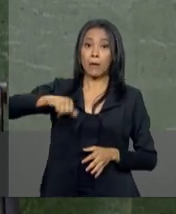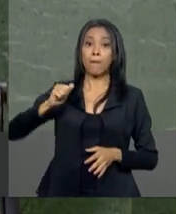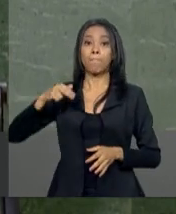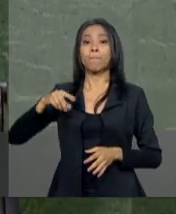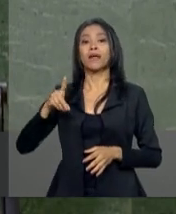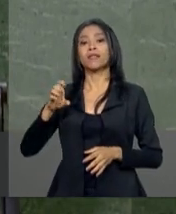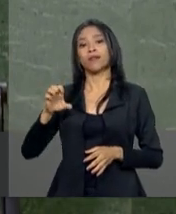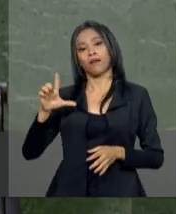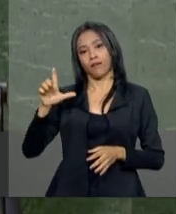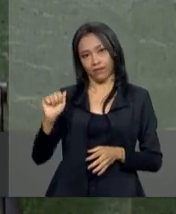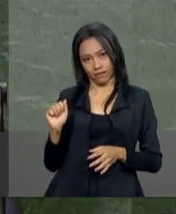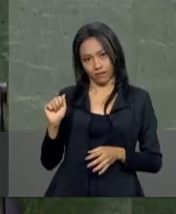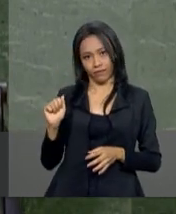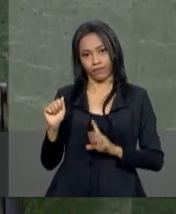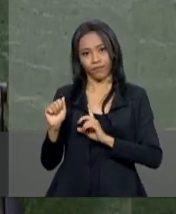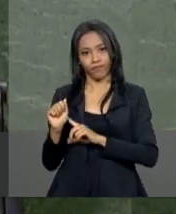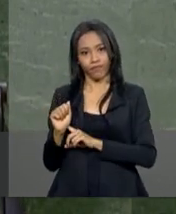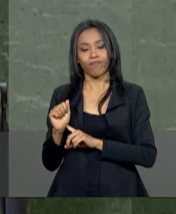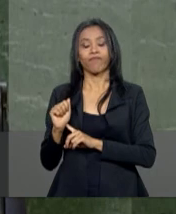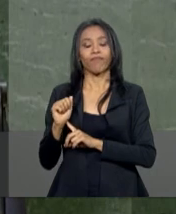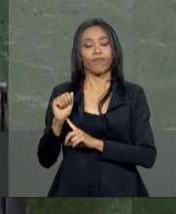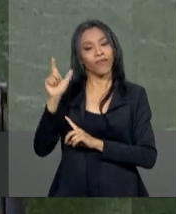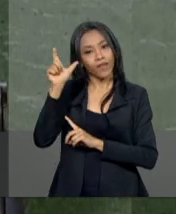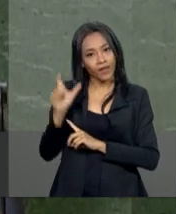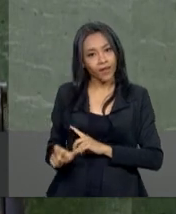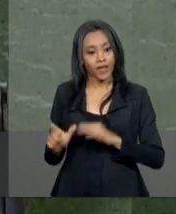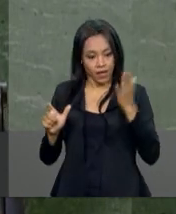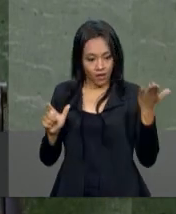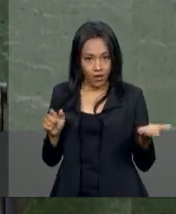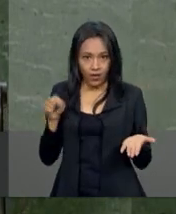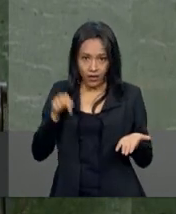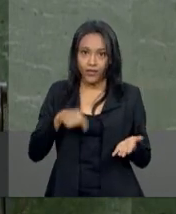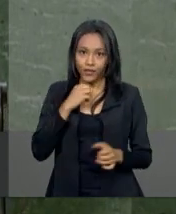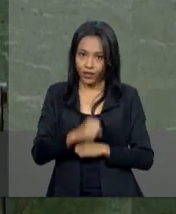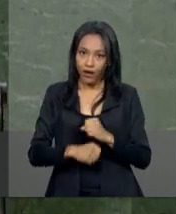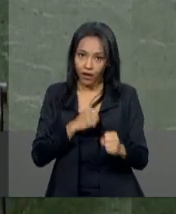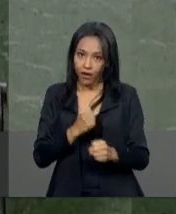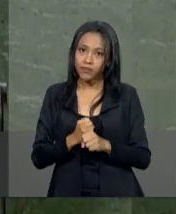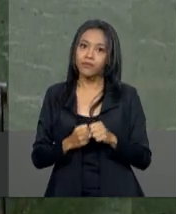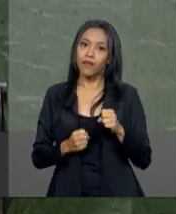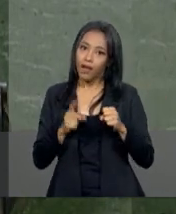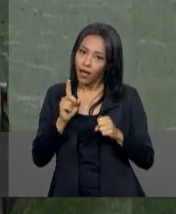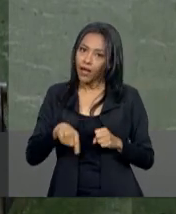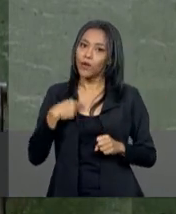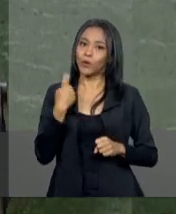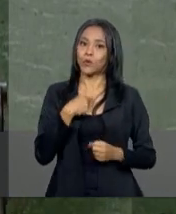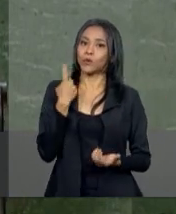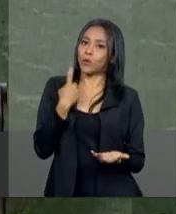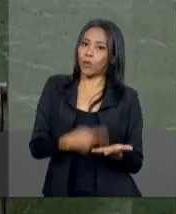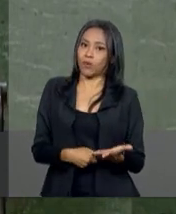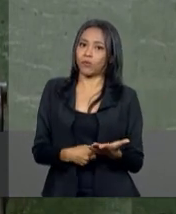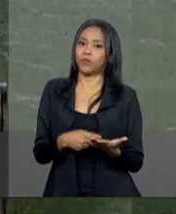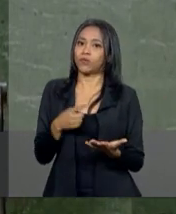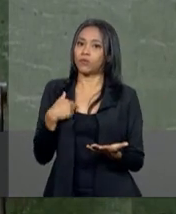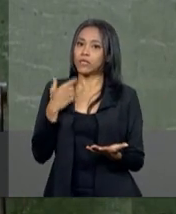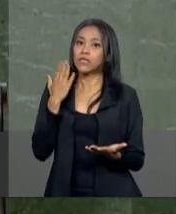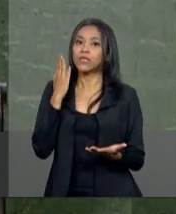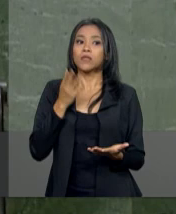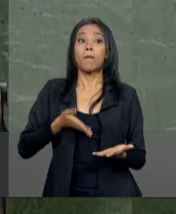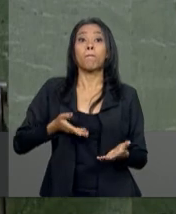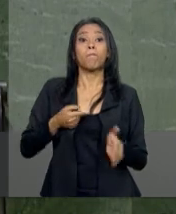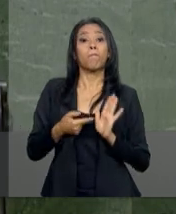o jô centenário comemoramos este ano é nosso dever apontar os rumos